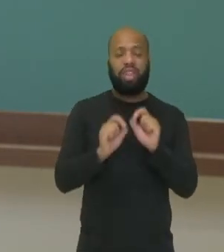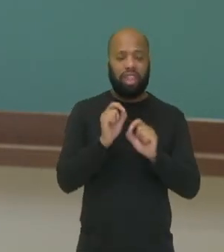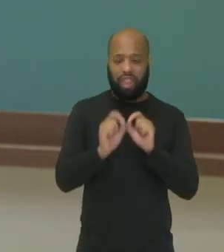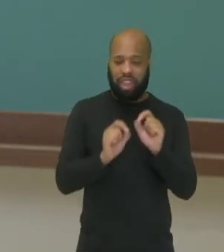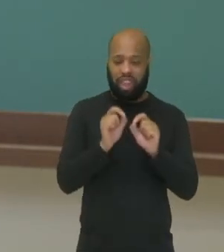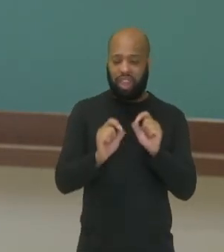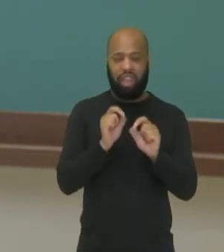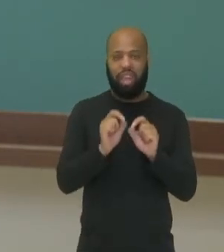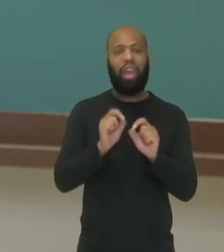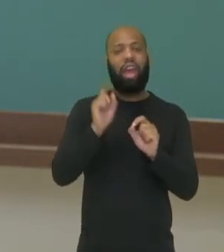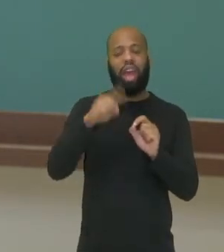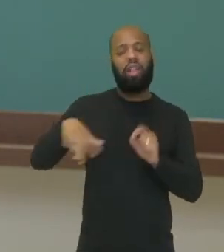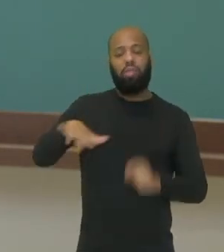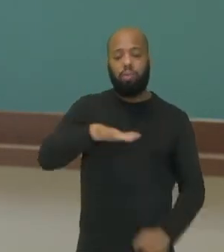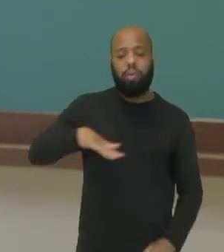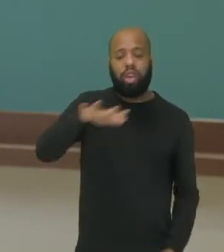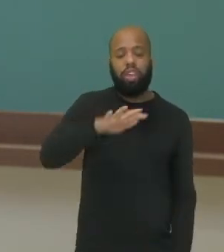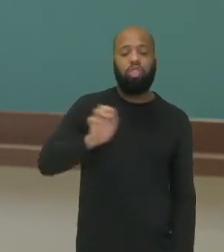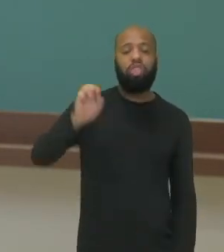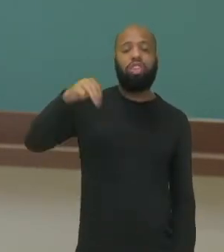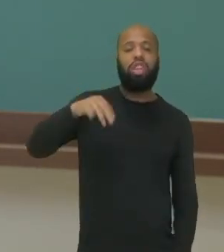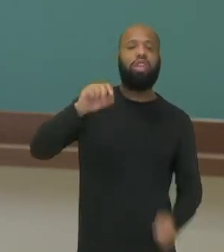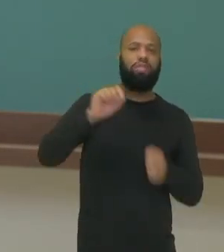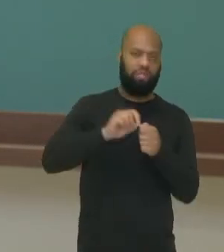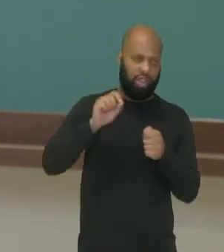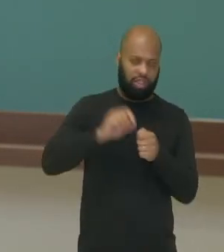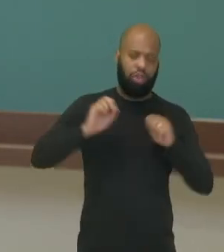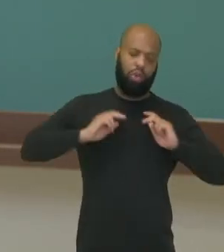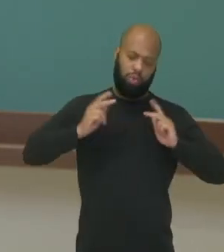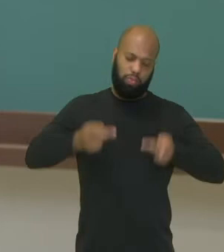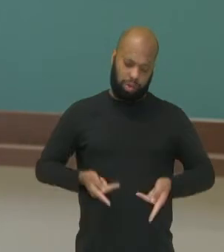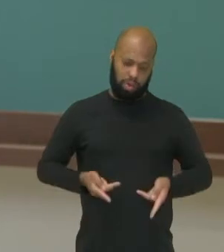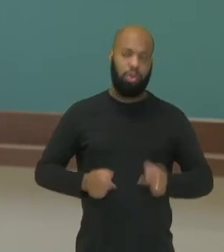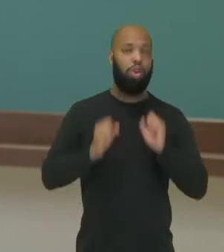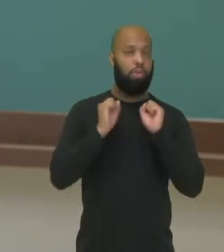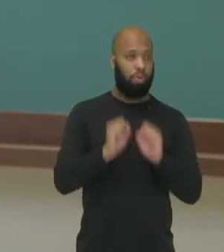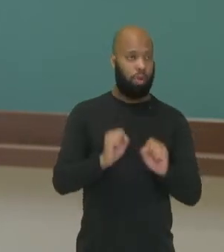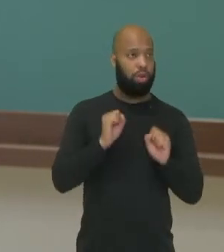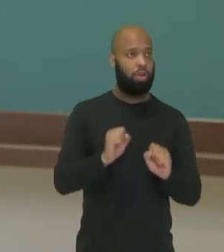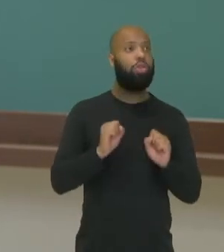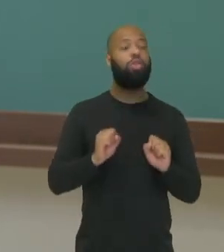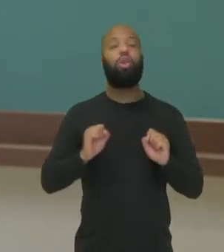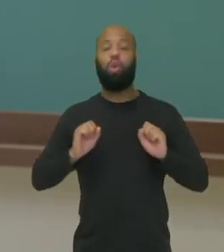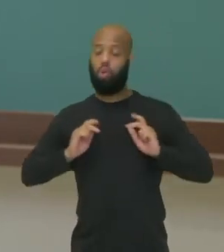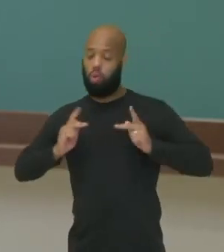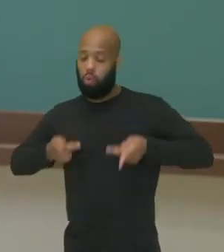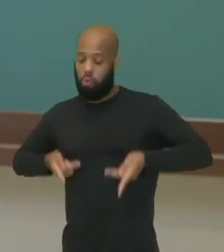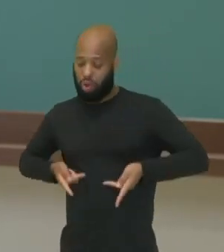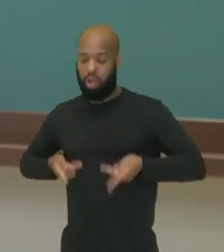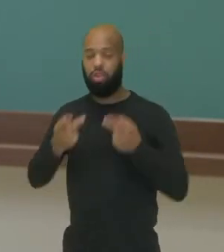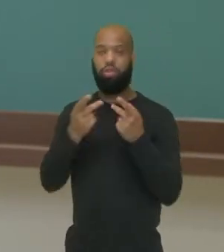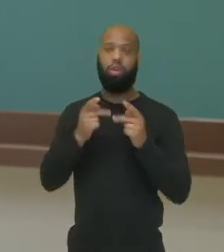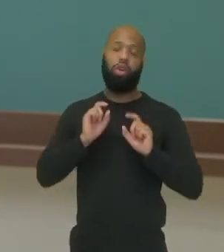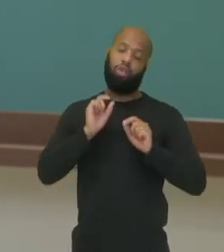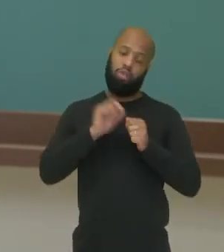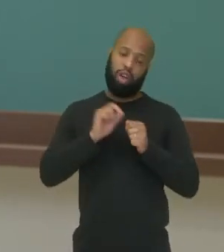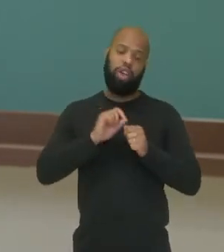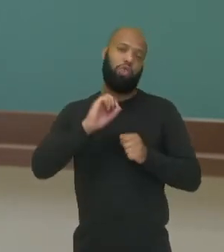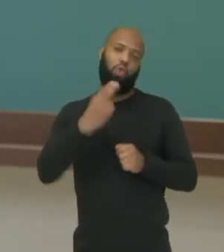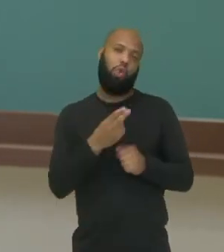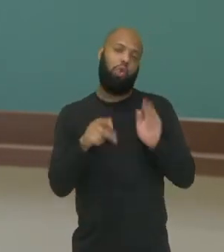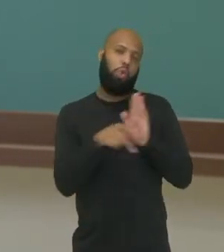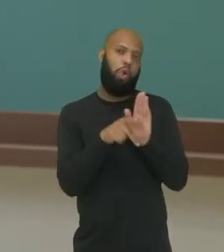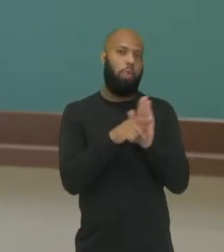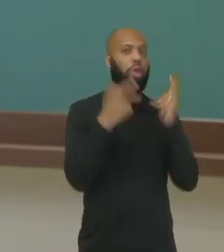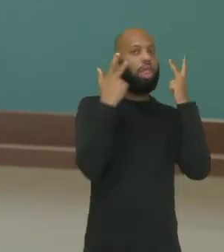provocadas ali no meio ambiente. Como eu já disse anteriormente, podem ser de origem natural, erupções